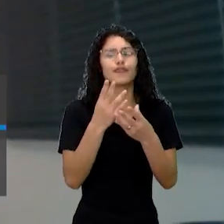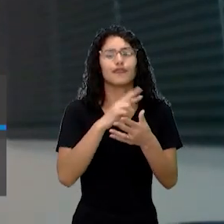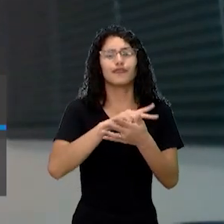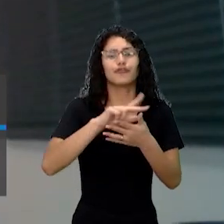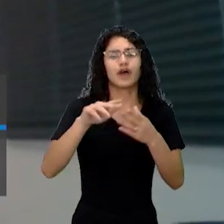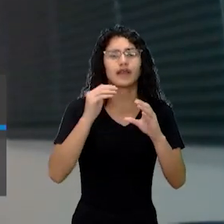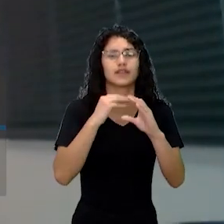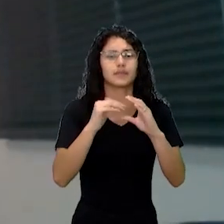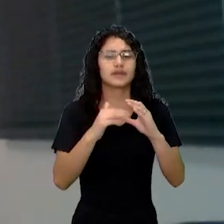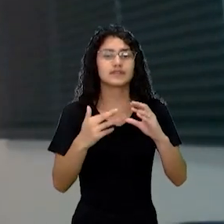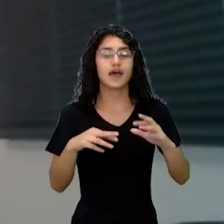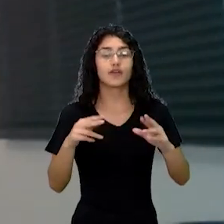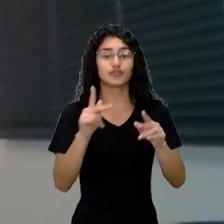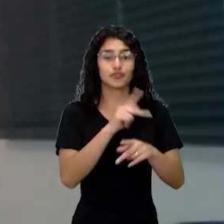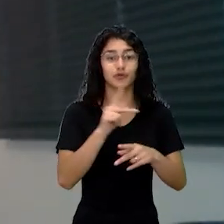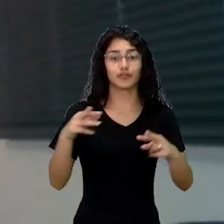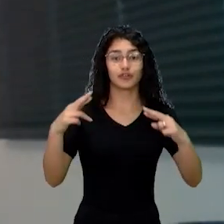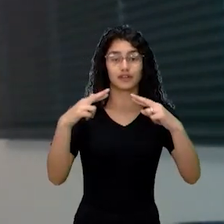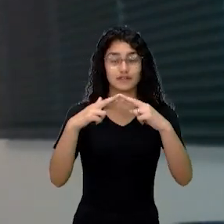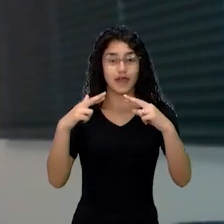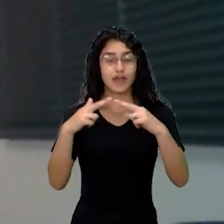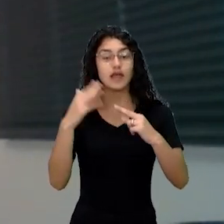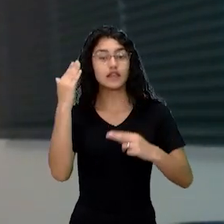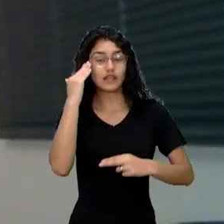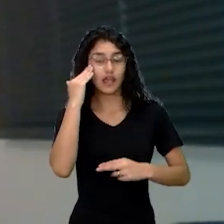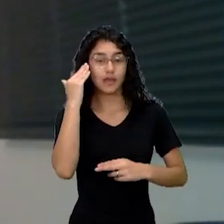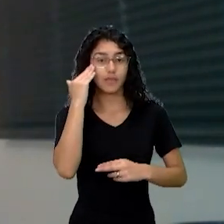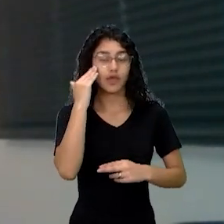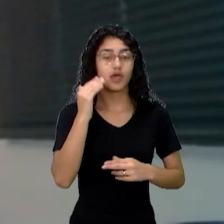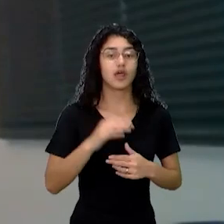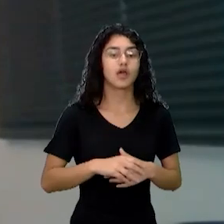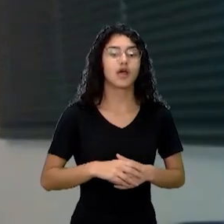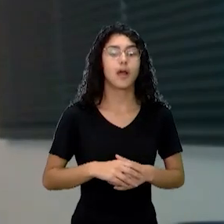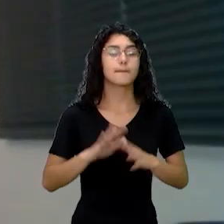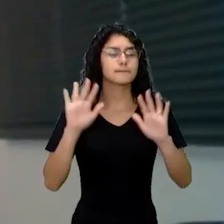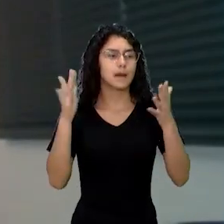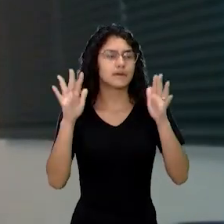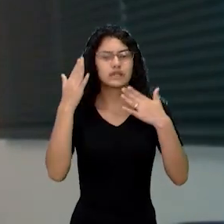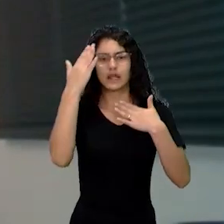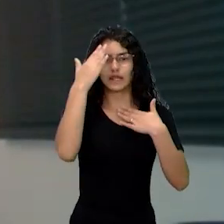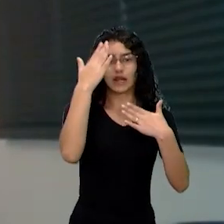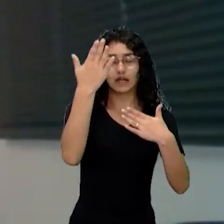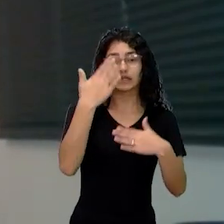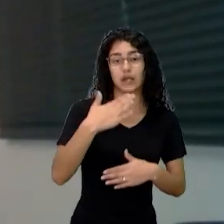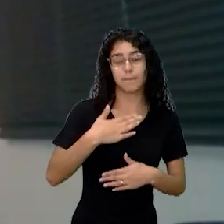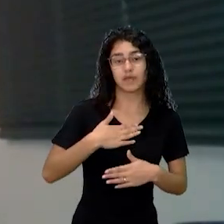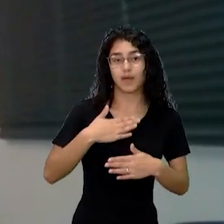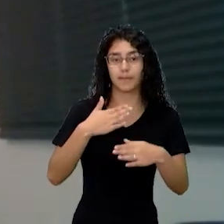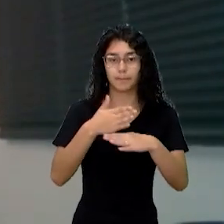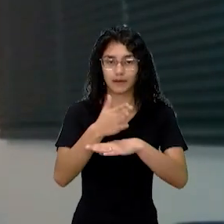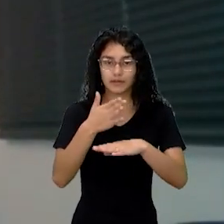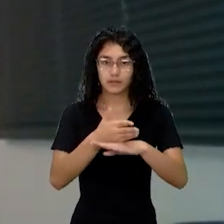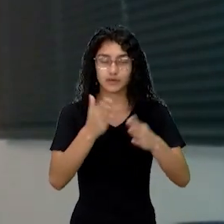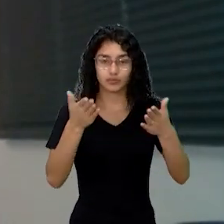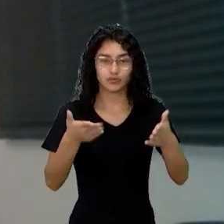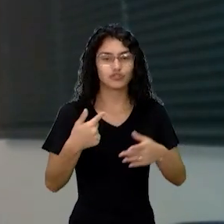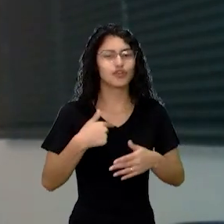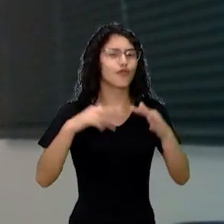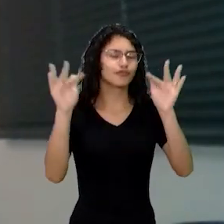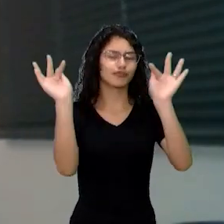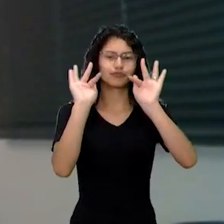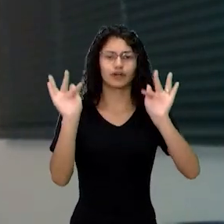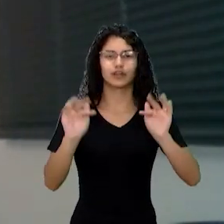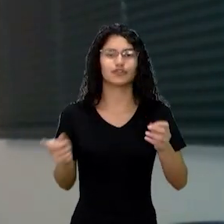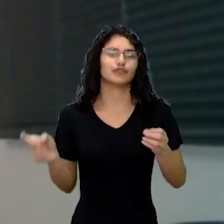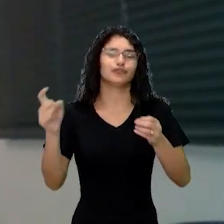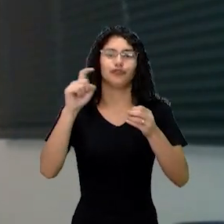alguns professores da rede, quando souberam que eu ia fazer a fala, me parabenizando e agradecendo pela minha participação. E eu fico muito feliz, né, de